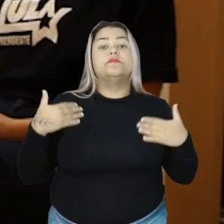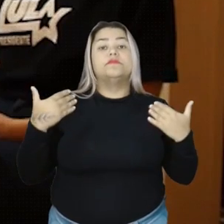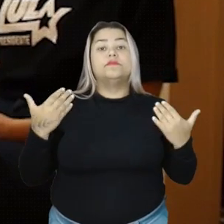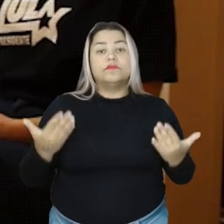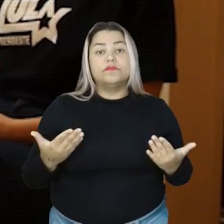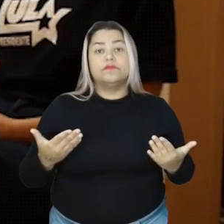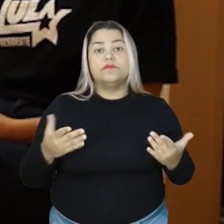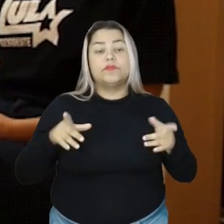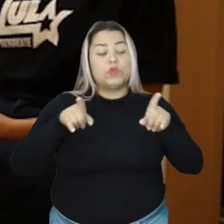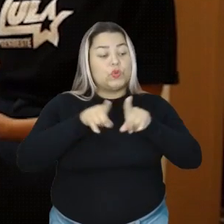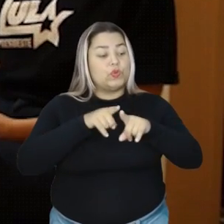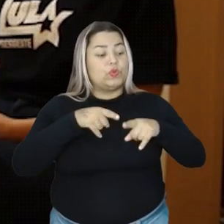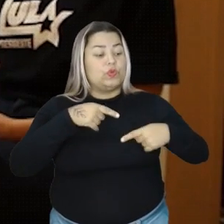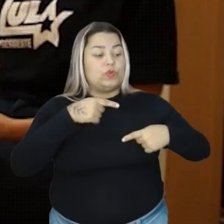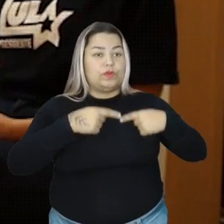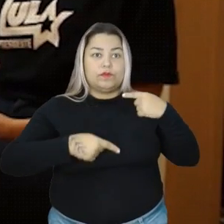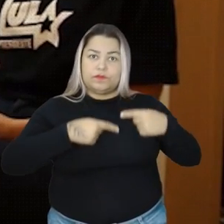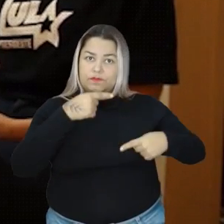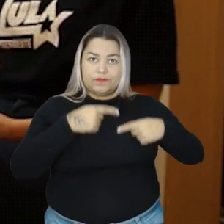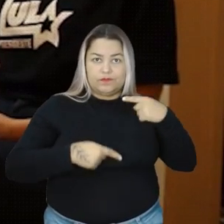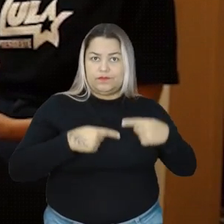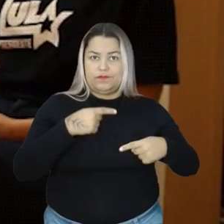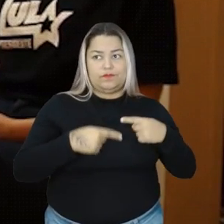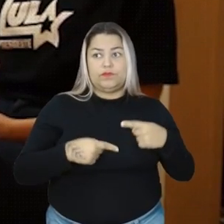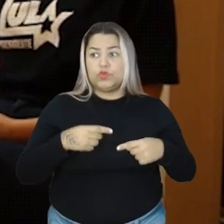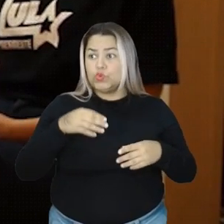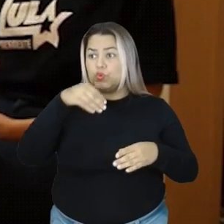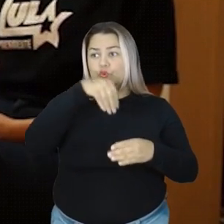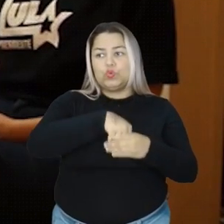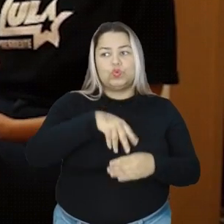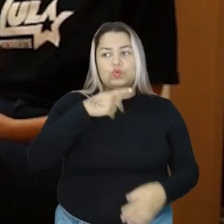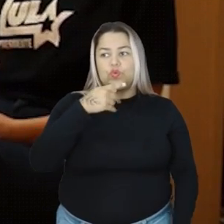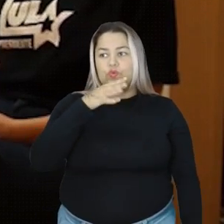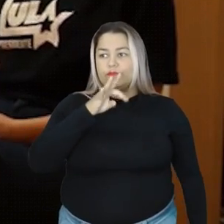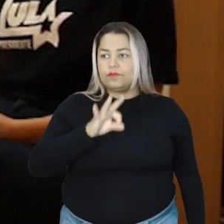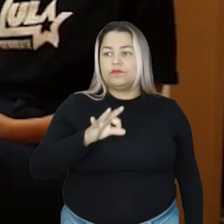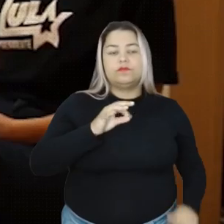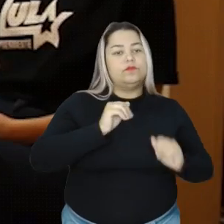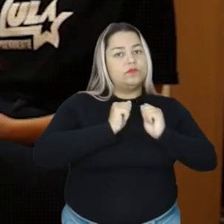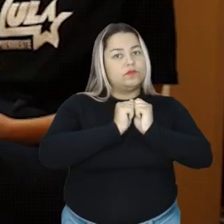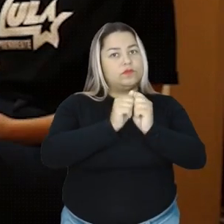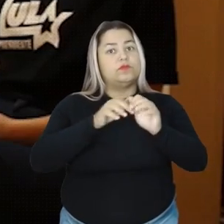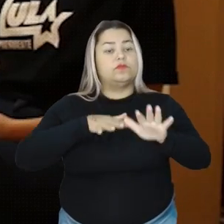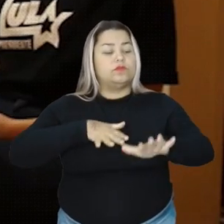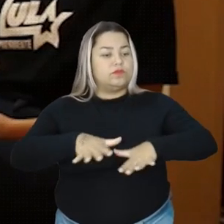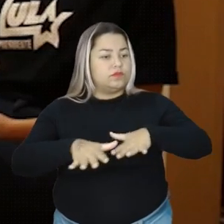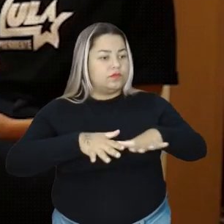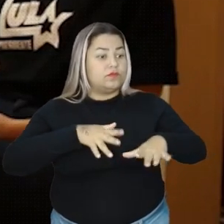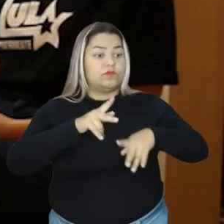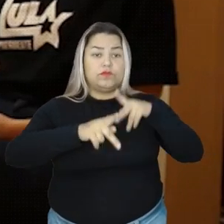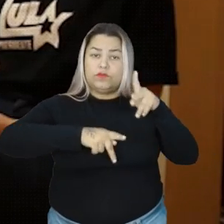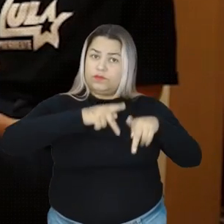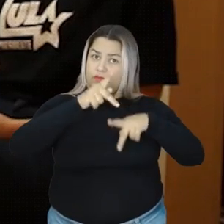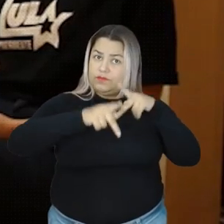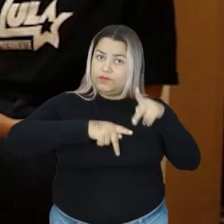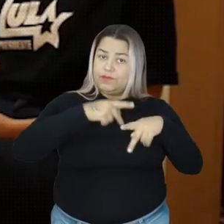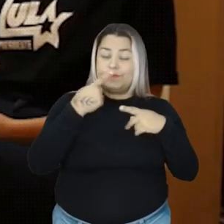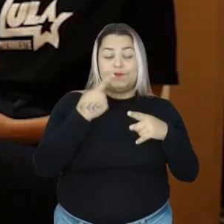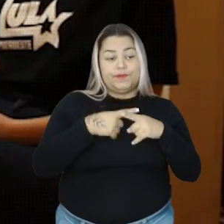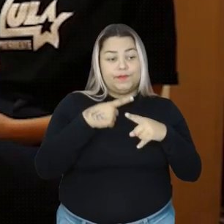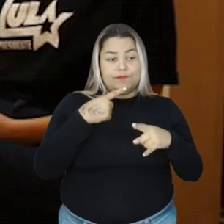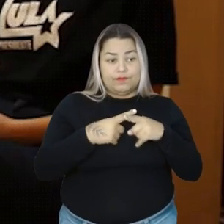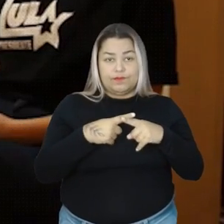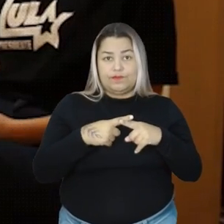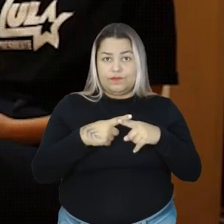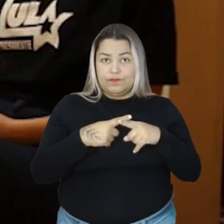isso foi uma discussão muito intensa dentro do PT, junto aos movimentos sociais populares, porque nós tínhamos uma